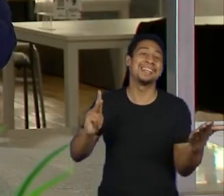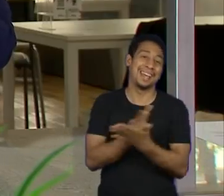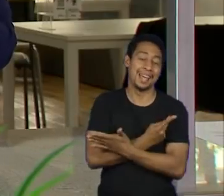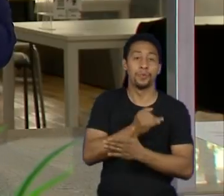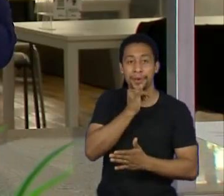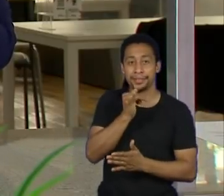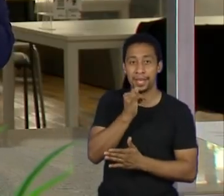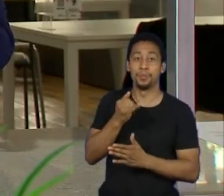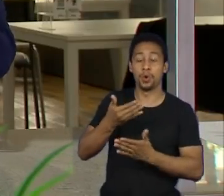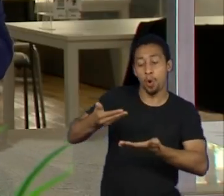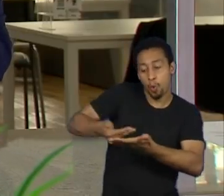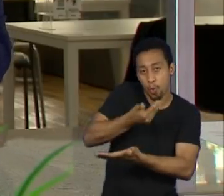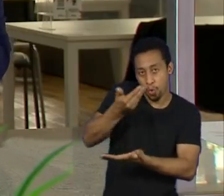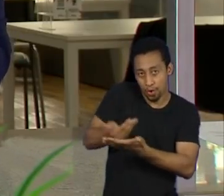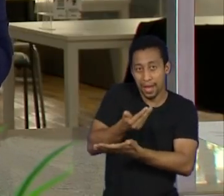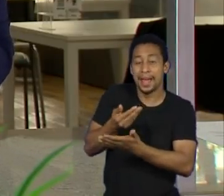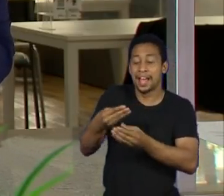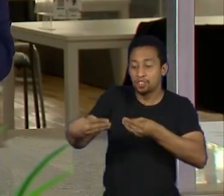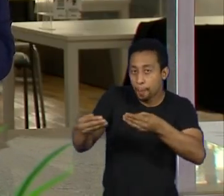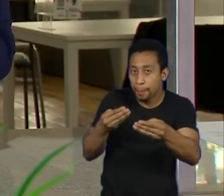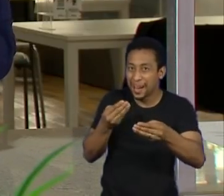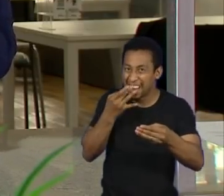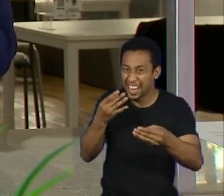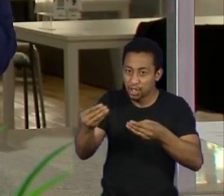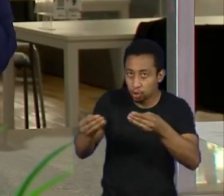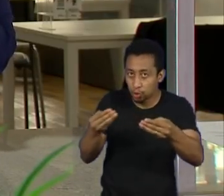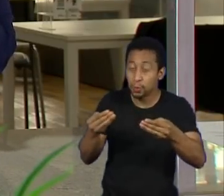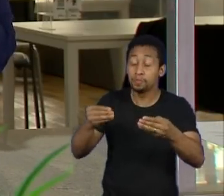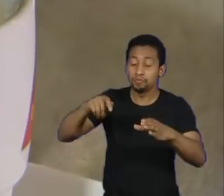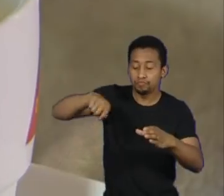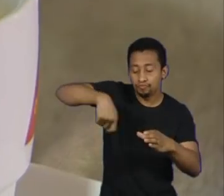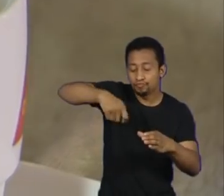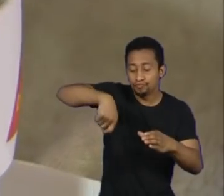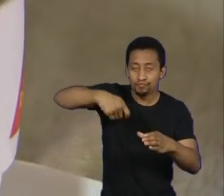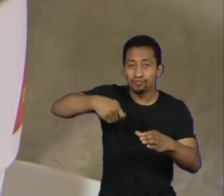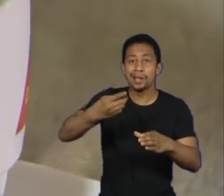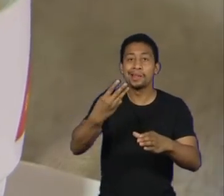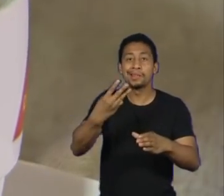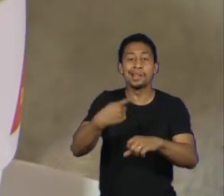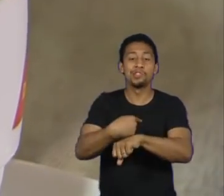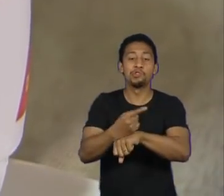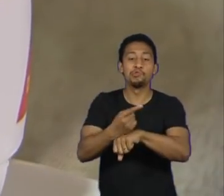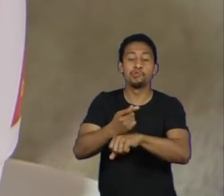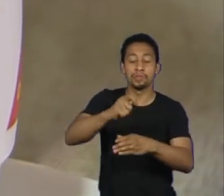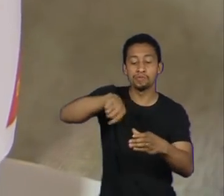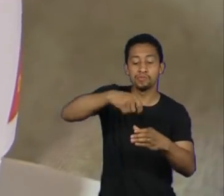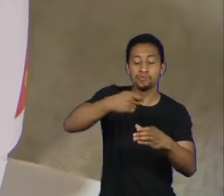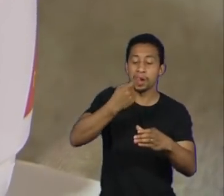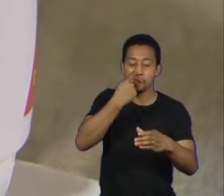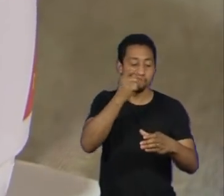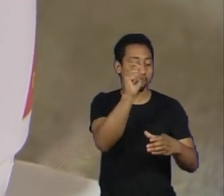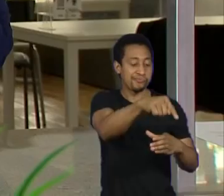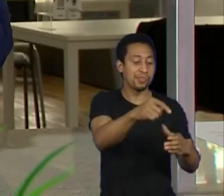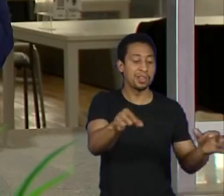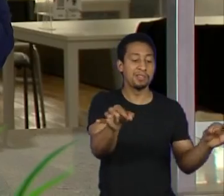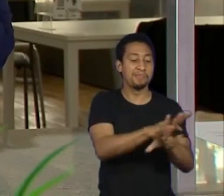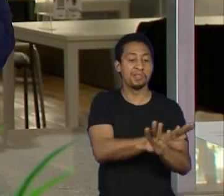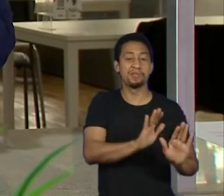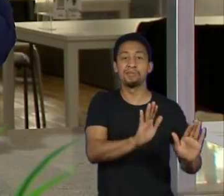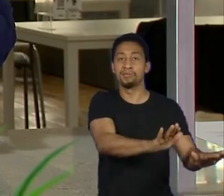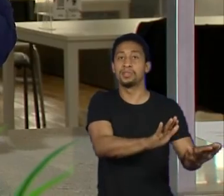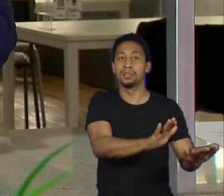de plástico como essa, que vai ser usada por 3 segundos só para mexer o café e